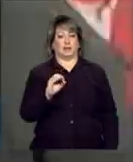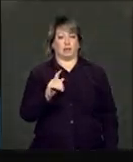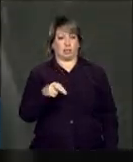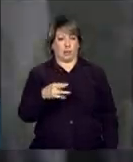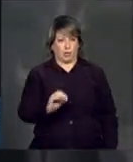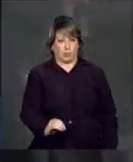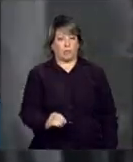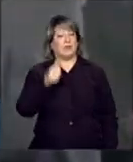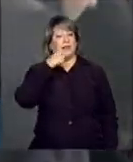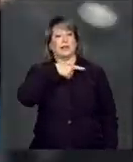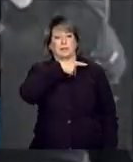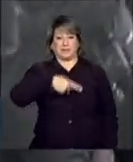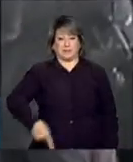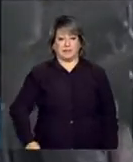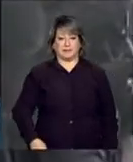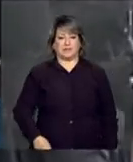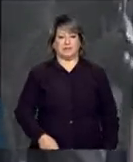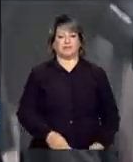Presidenta,